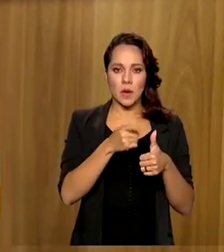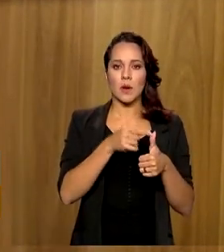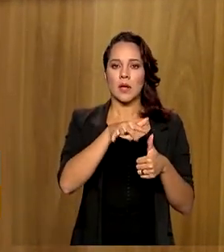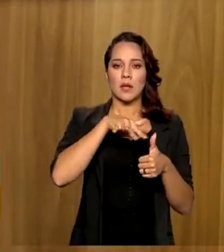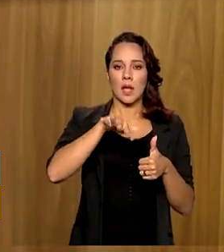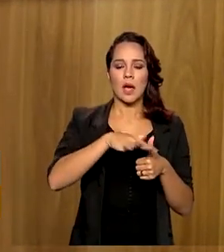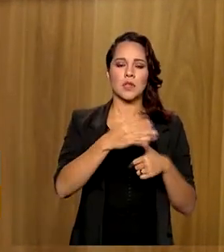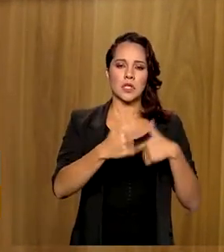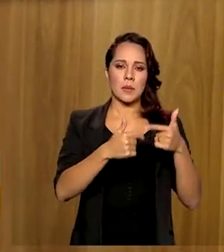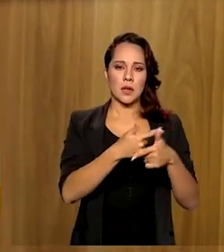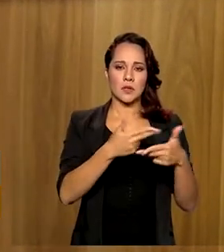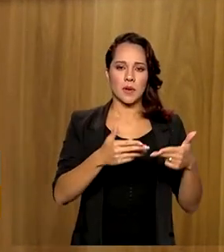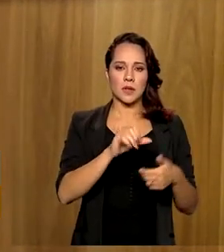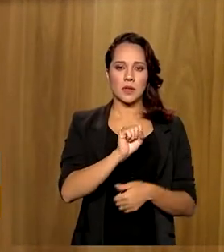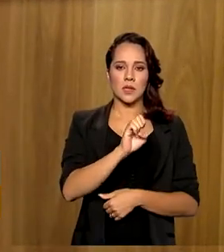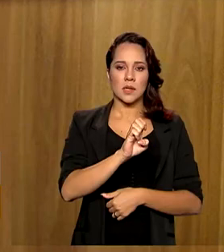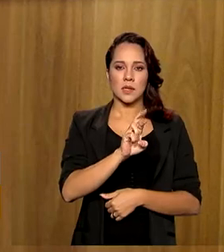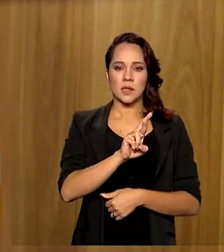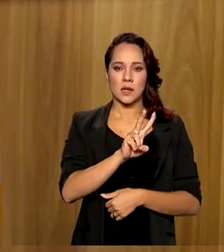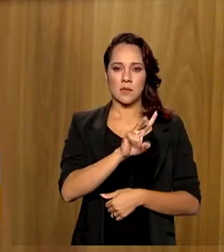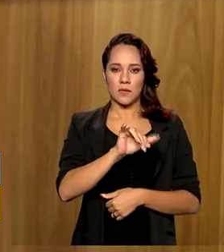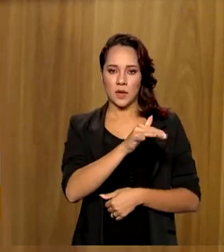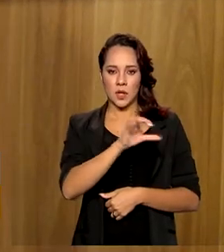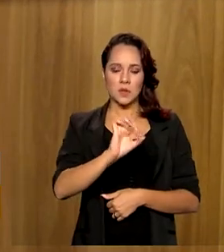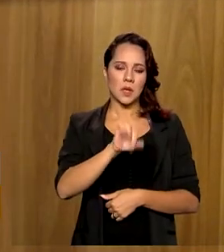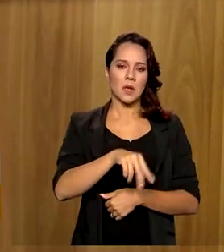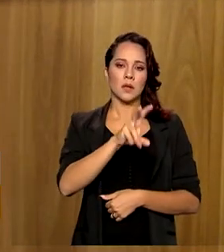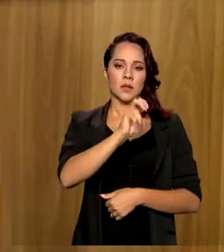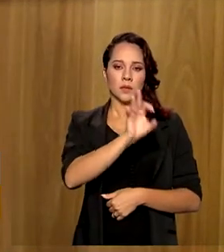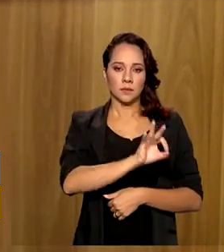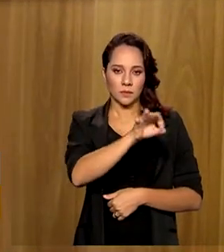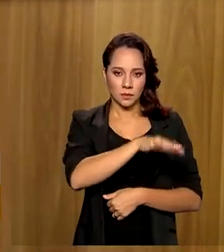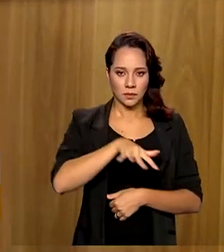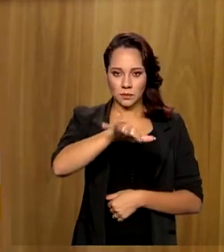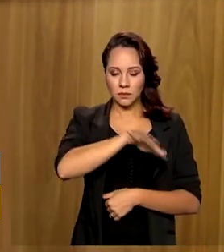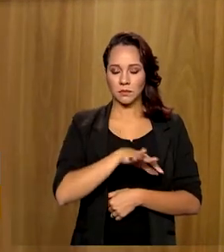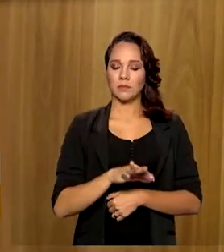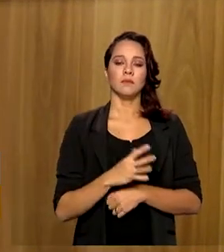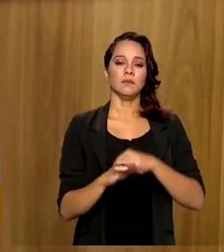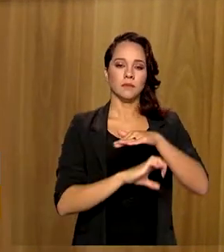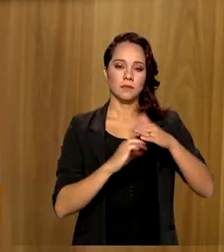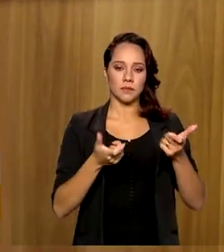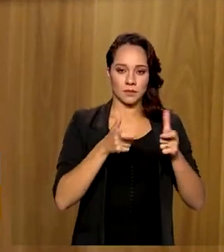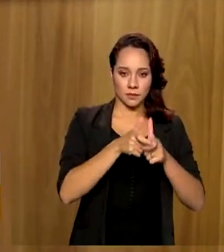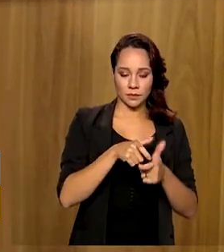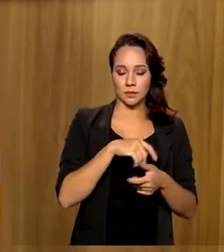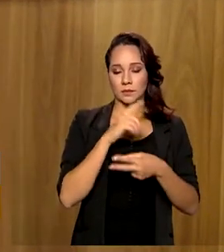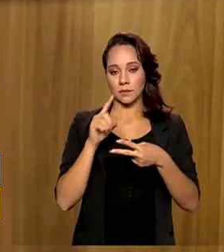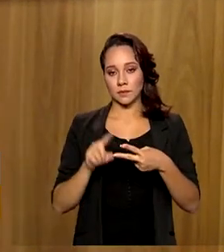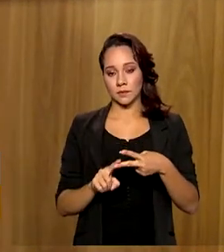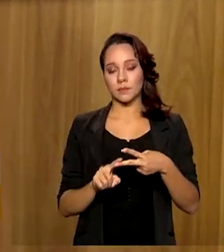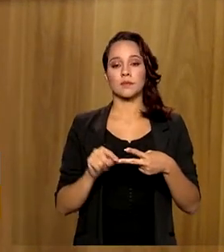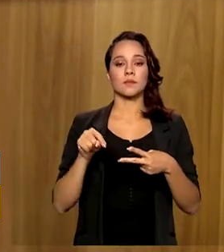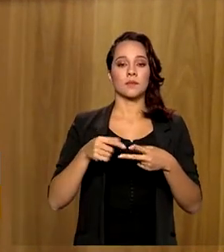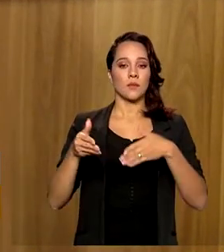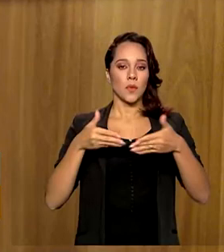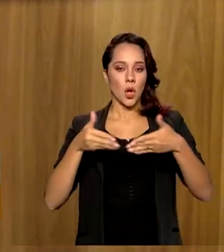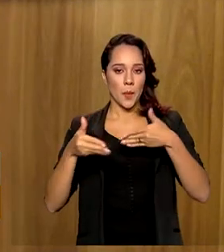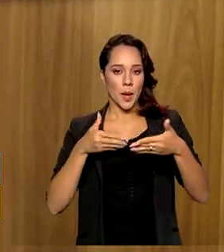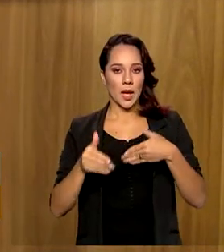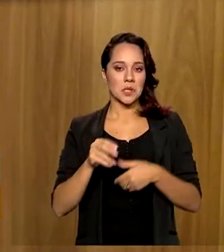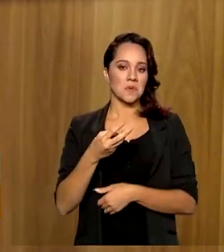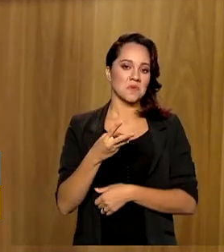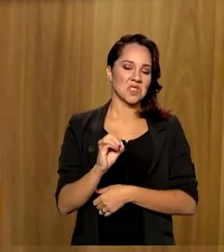setor de serviços. Então, serviços correspondem a mais ou menos 50% do setor das micro e pequenas empresas, seguido pelo comércio, em